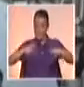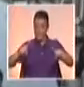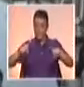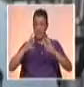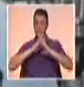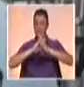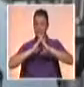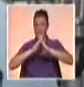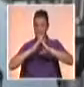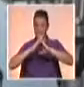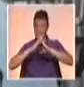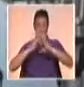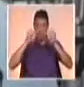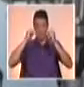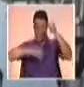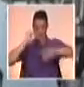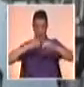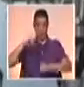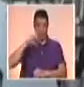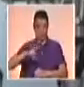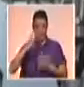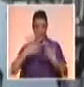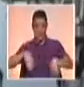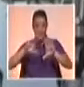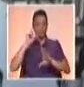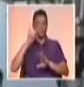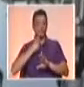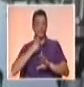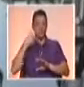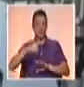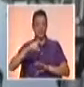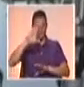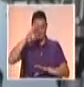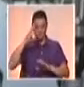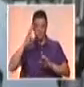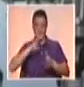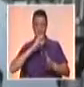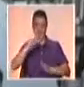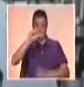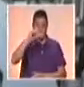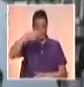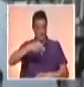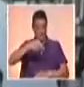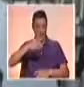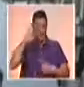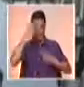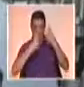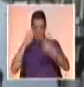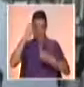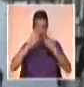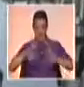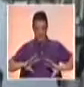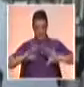da estrutura gramatical do português. Logo, o surdo vai dominar inicialmente a língua gestual e vai pensar e